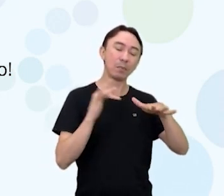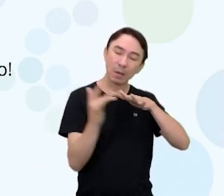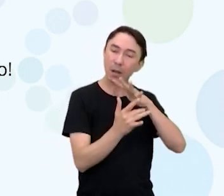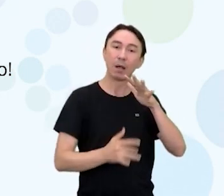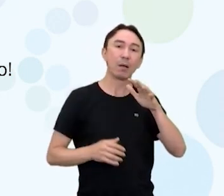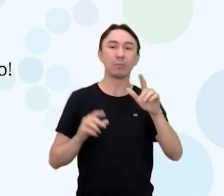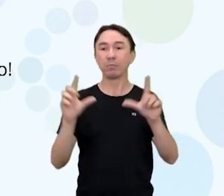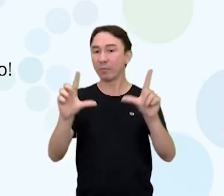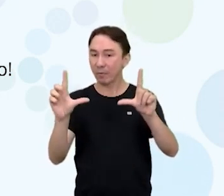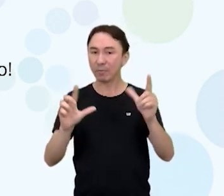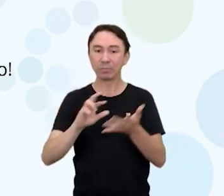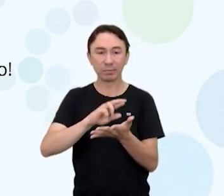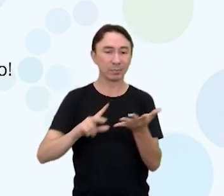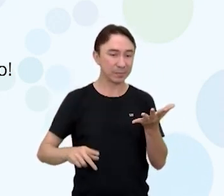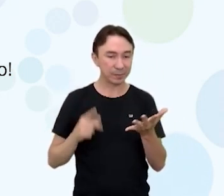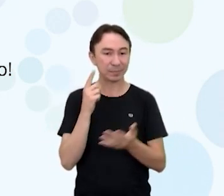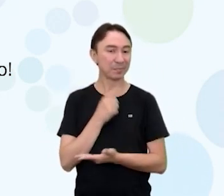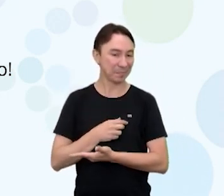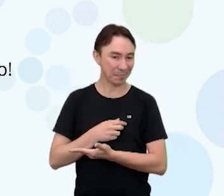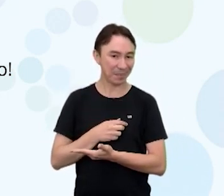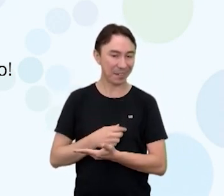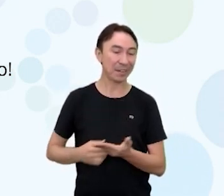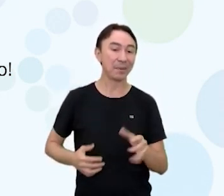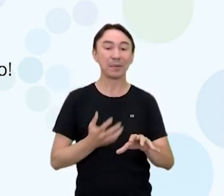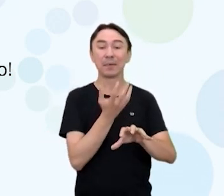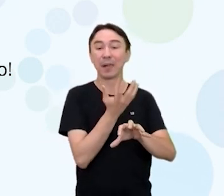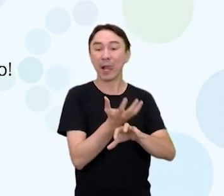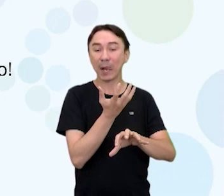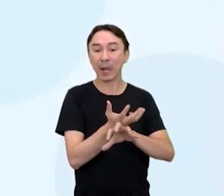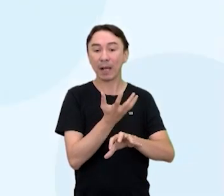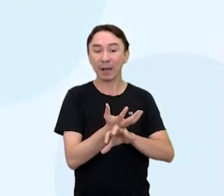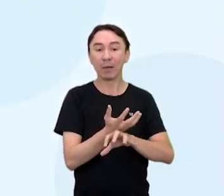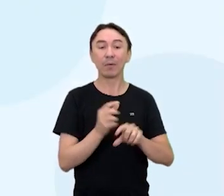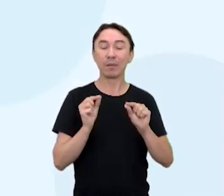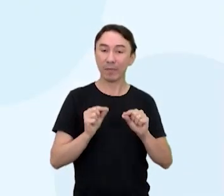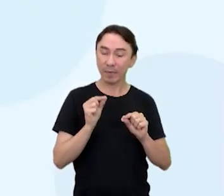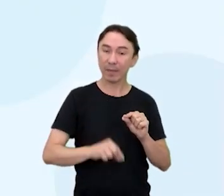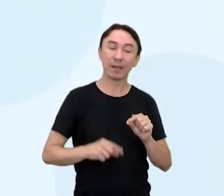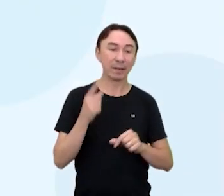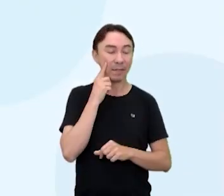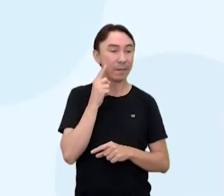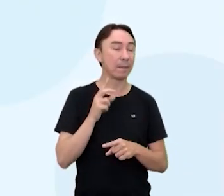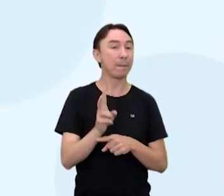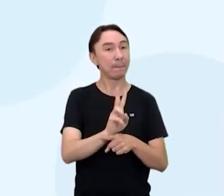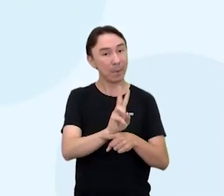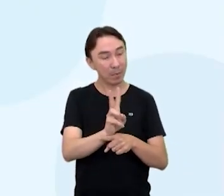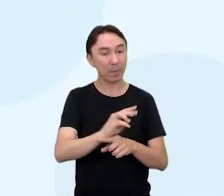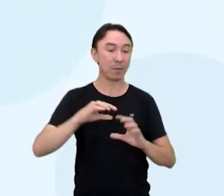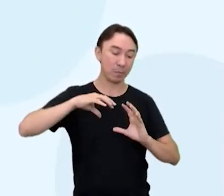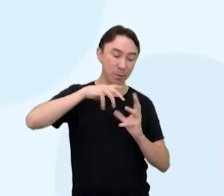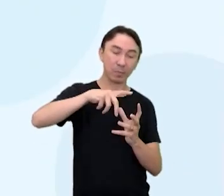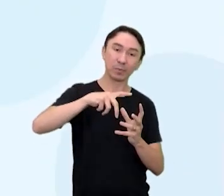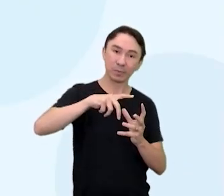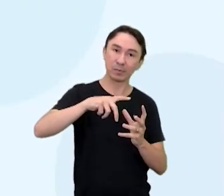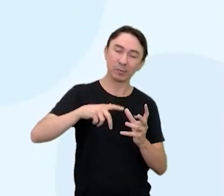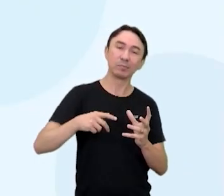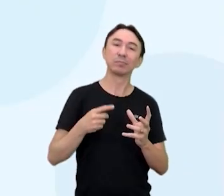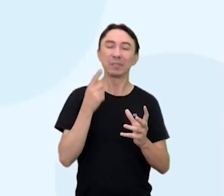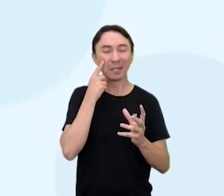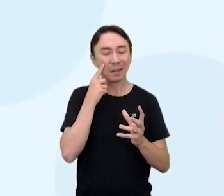curricular, está na mídia, está no mundo, é a unidade 1, tá certo? Mas não estou sozinho, como sempre falo para vocês, Laboratório